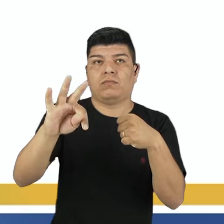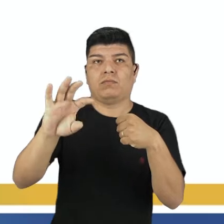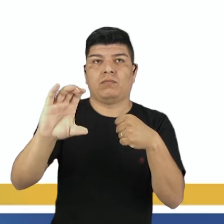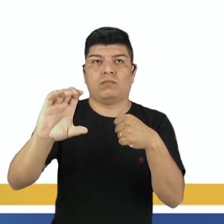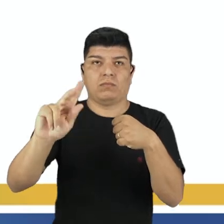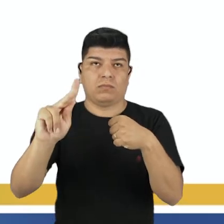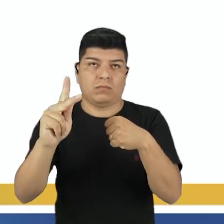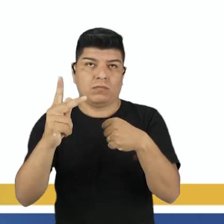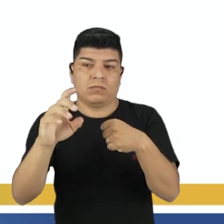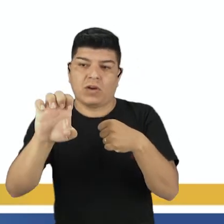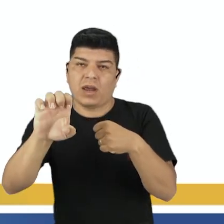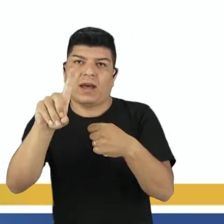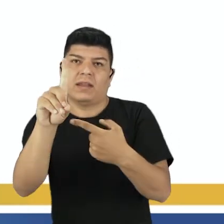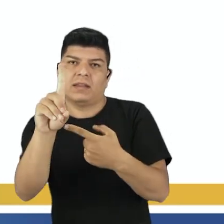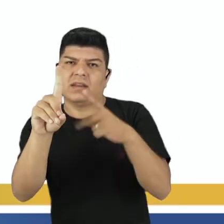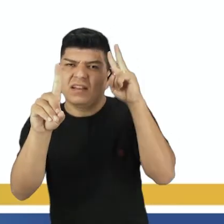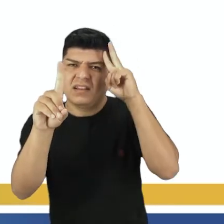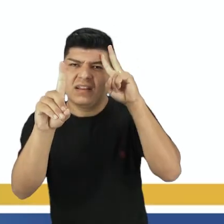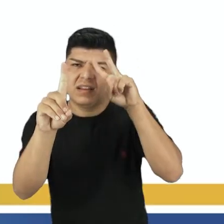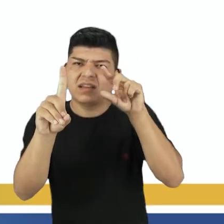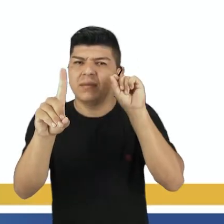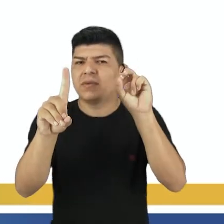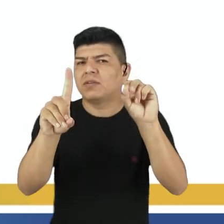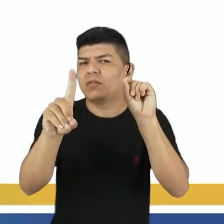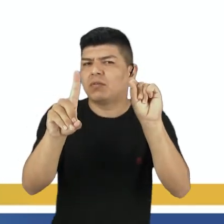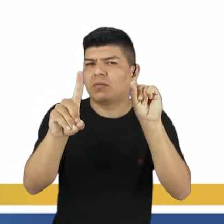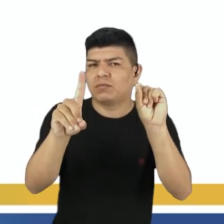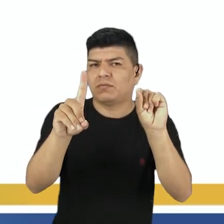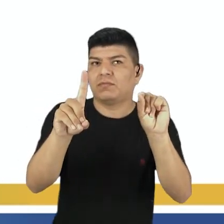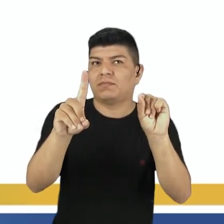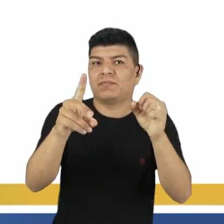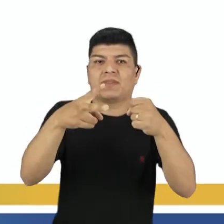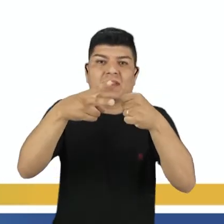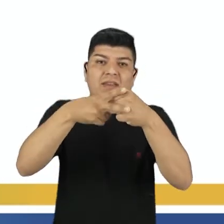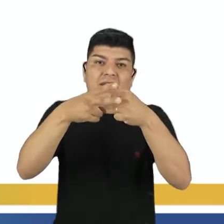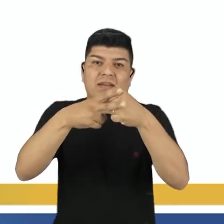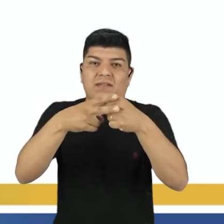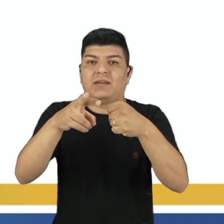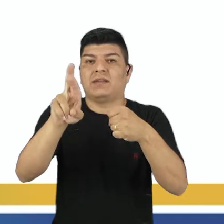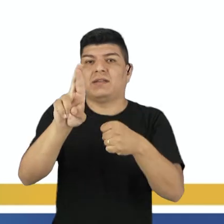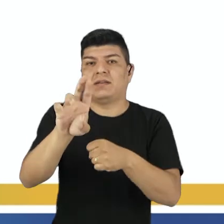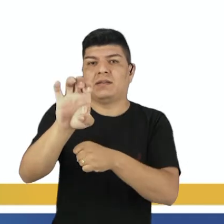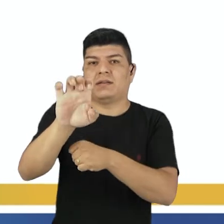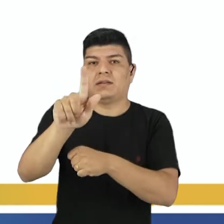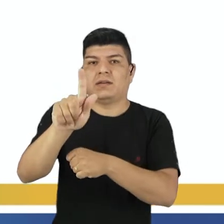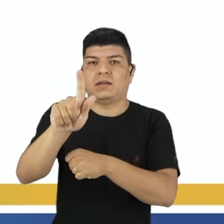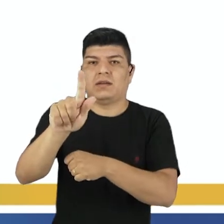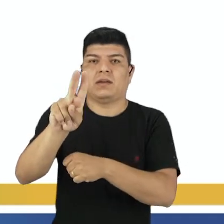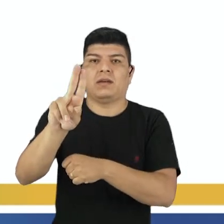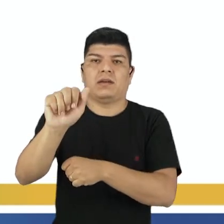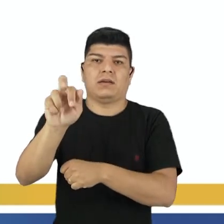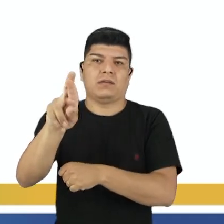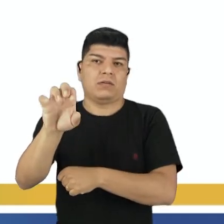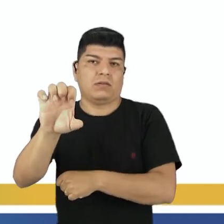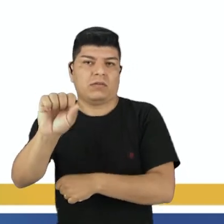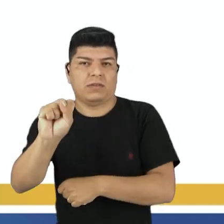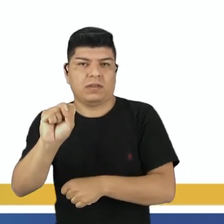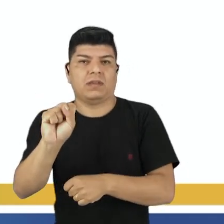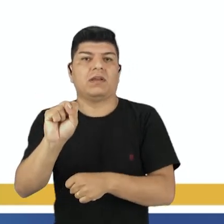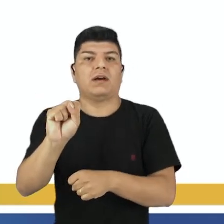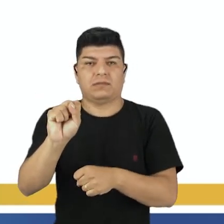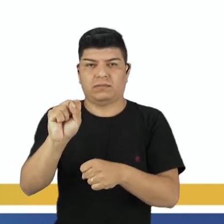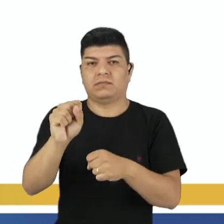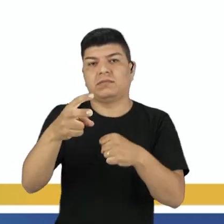Falar em ED lembra o que para você? Verbos regulares. Se foi isso que você falou, acertou, né? Nós vimos que